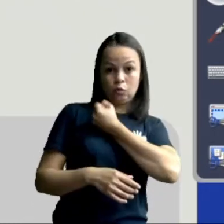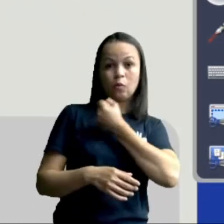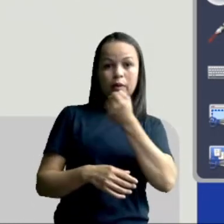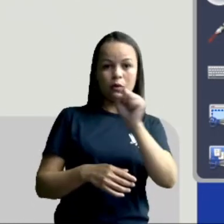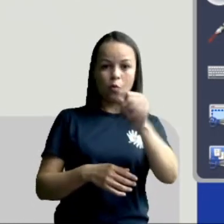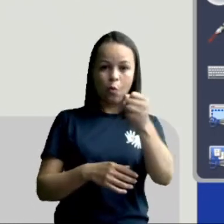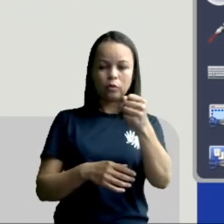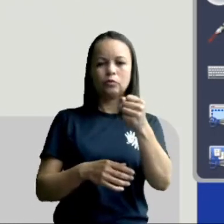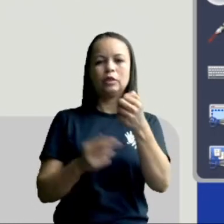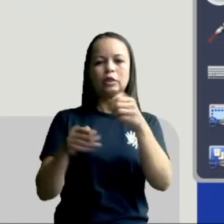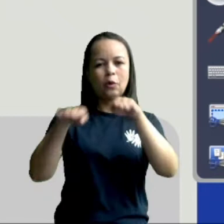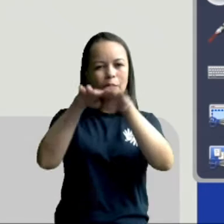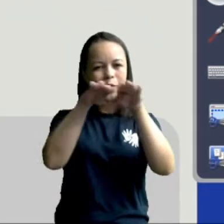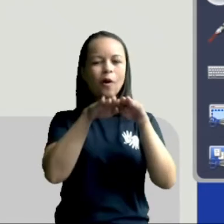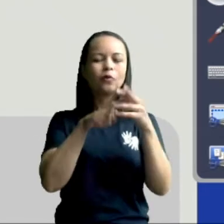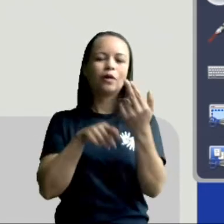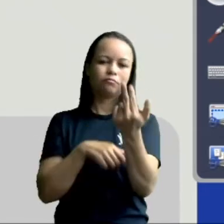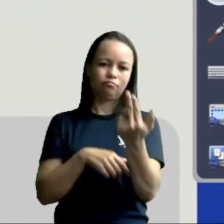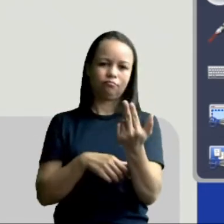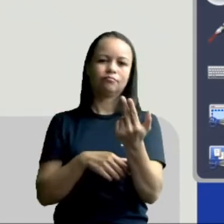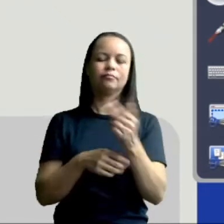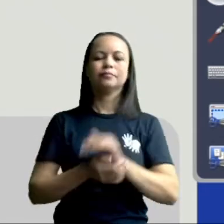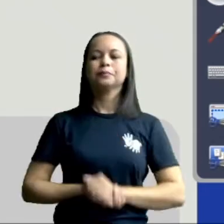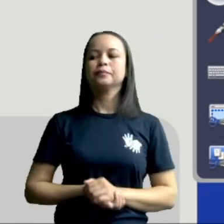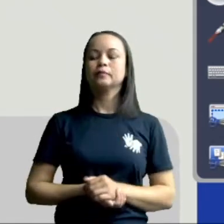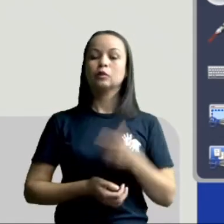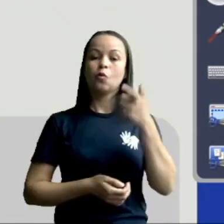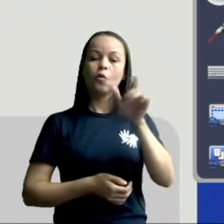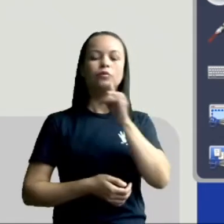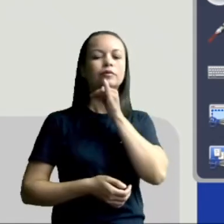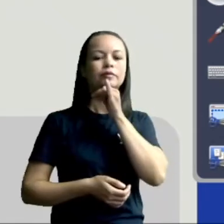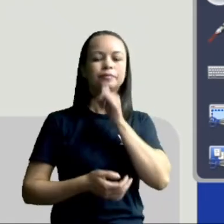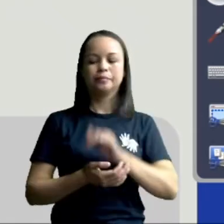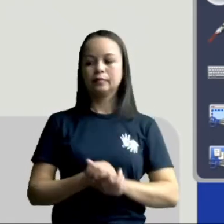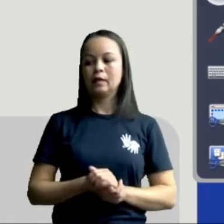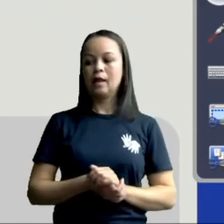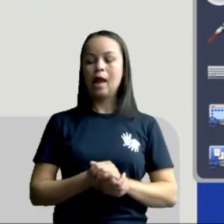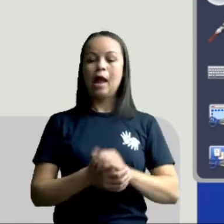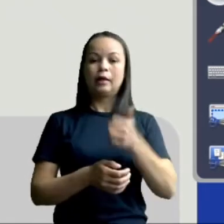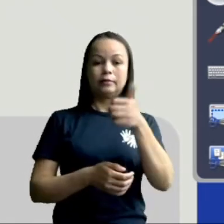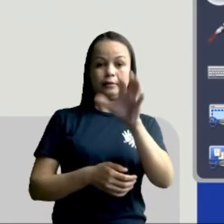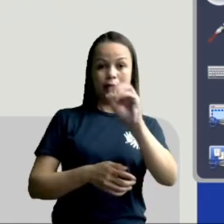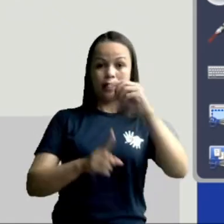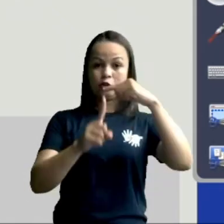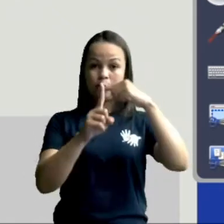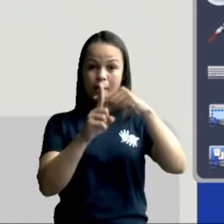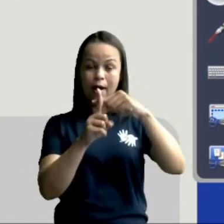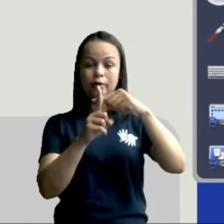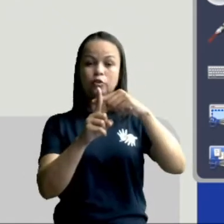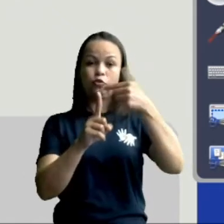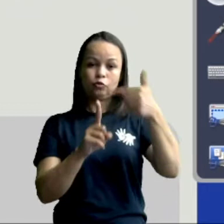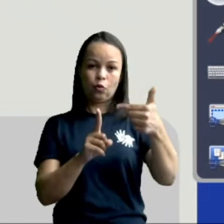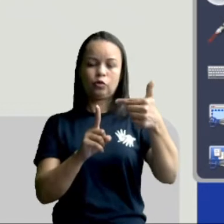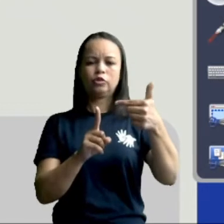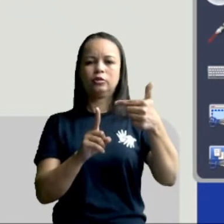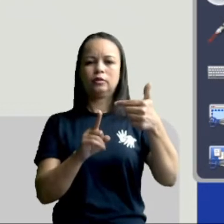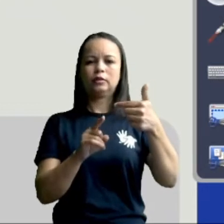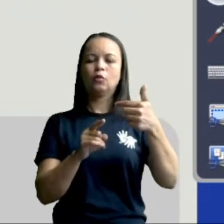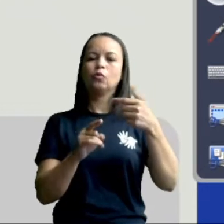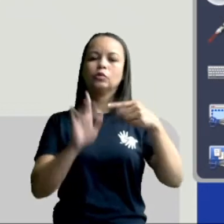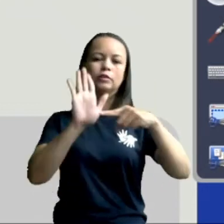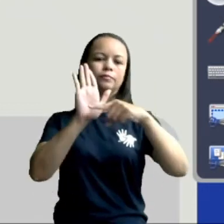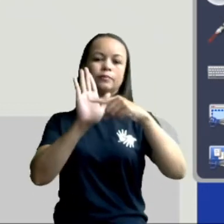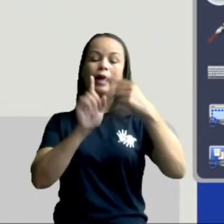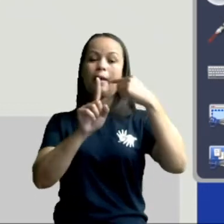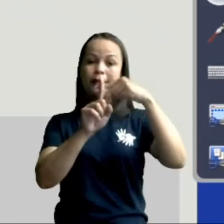escrevemos aqui uma igualdade, tá? Outro exemplo, aqui, 10 mais 2, né? Então, usamos a operação de adição